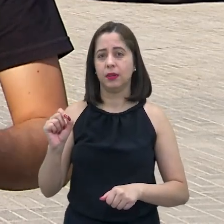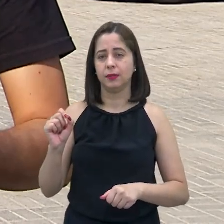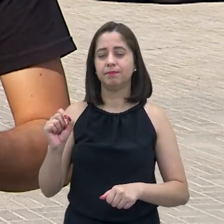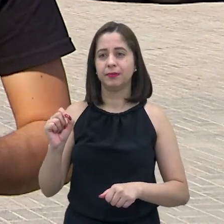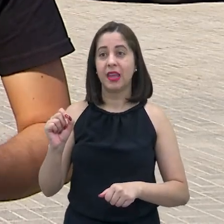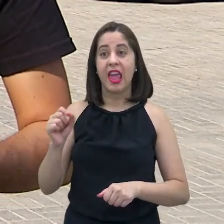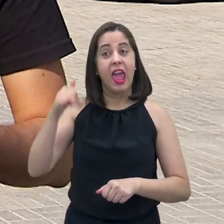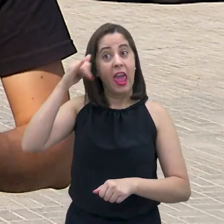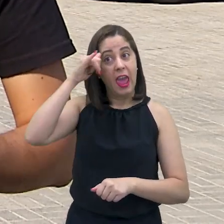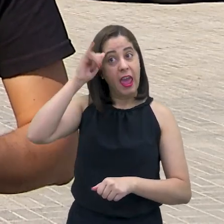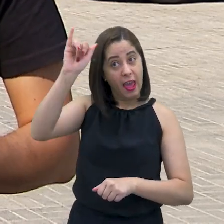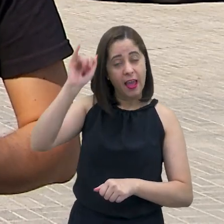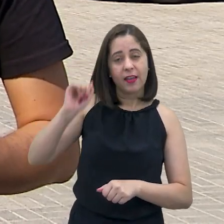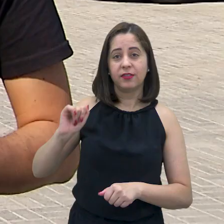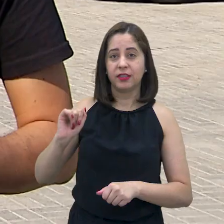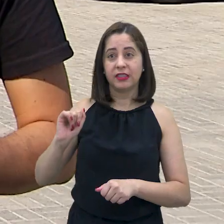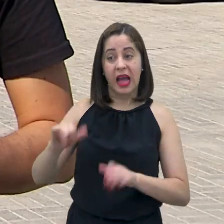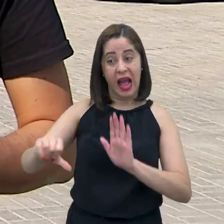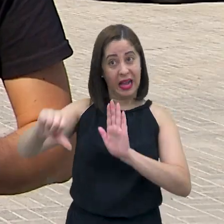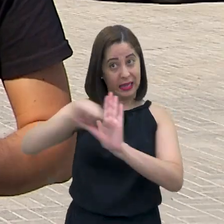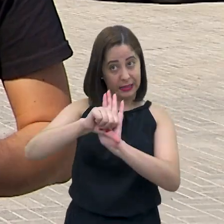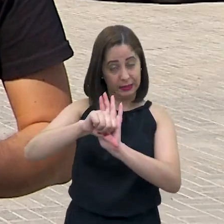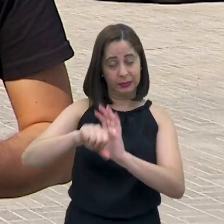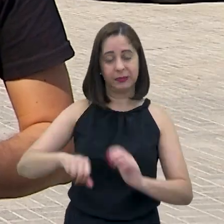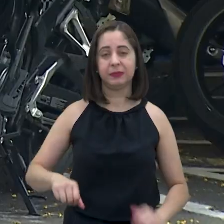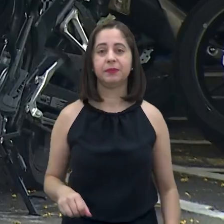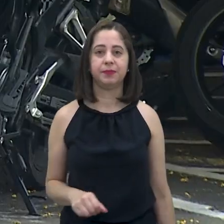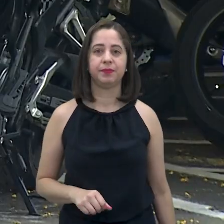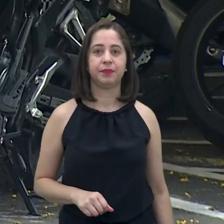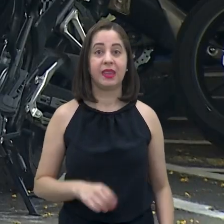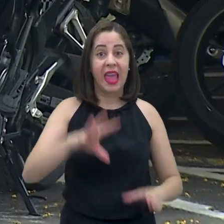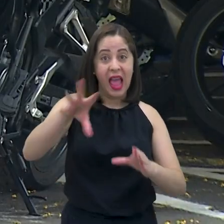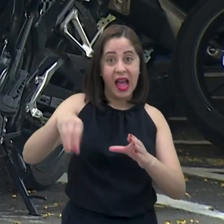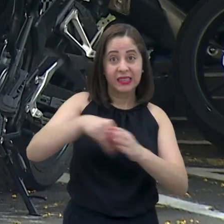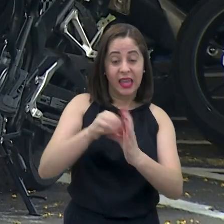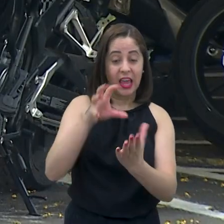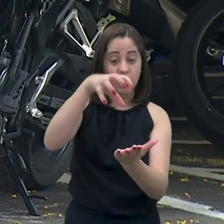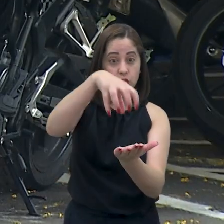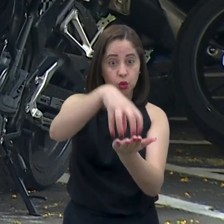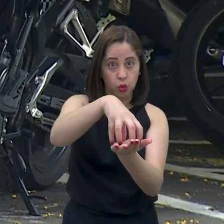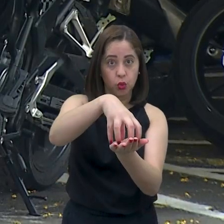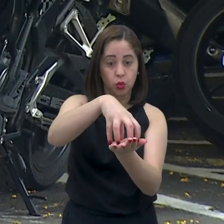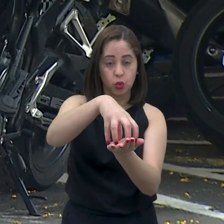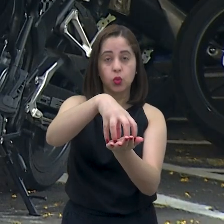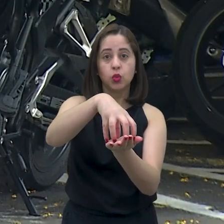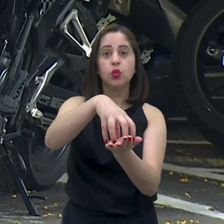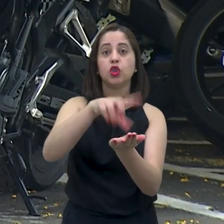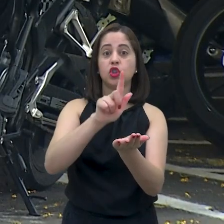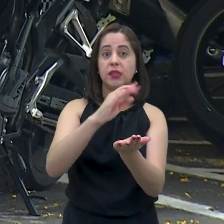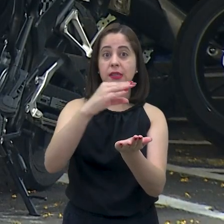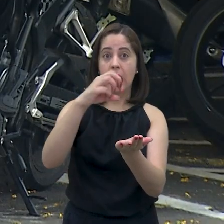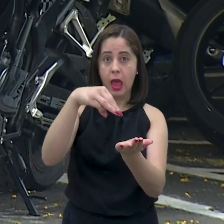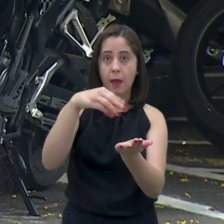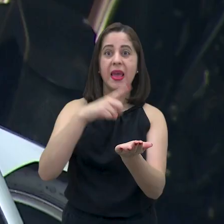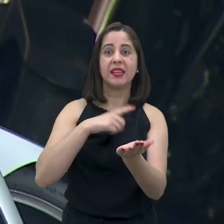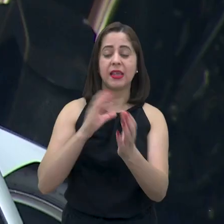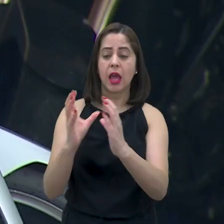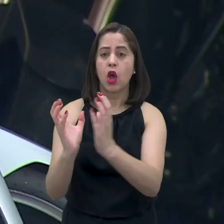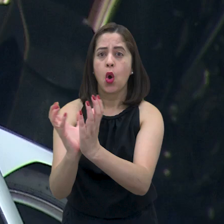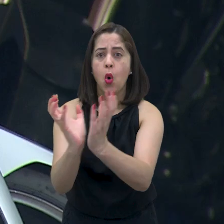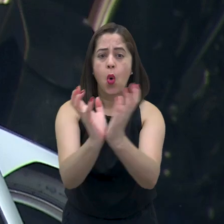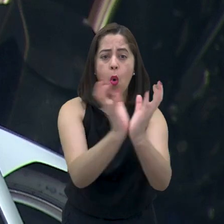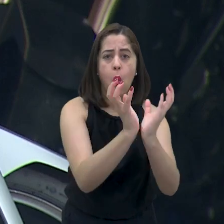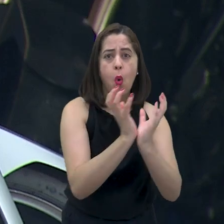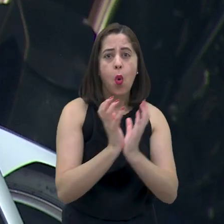no sentido de prevenir que o crime aconteça. E dentro da Guarda Civil existem outros grupamentos.